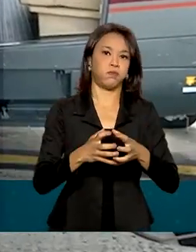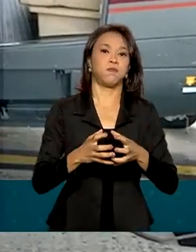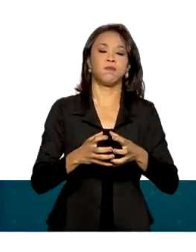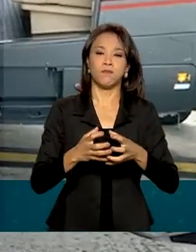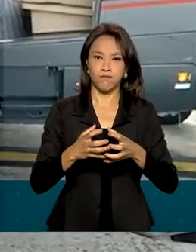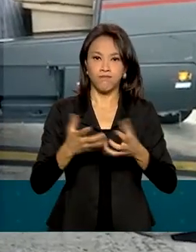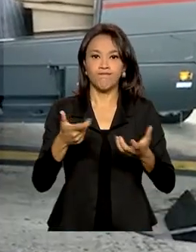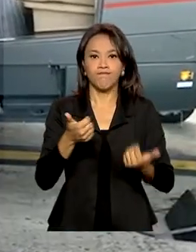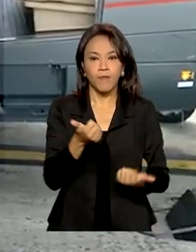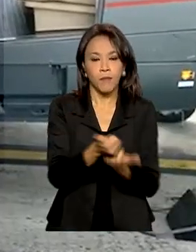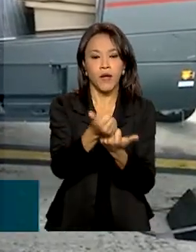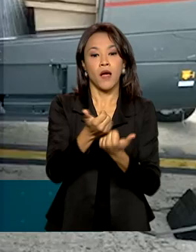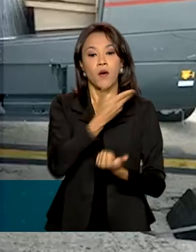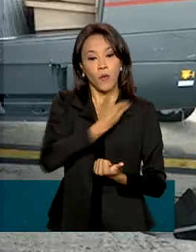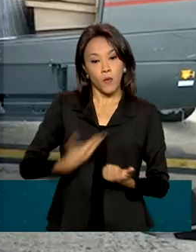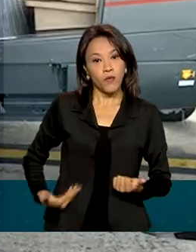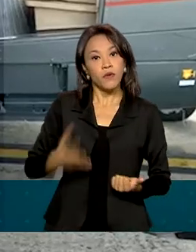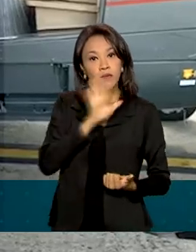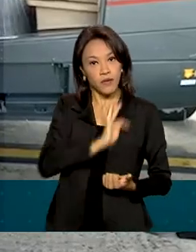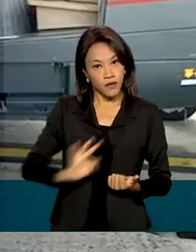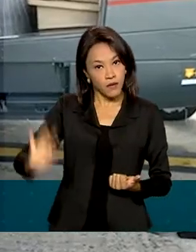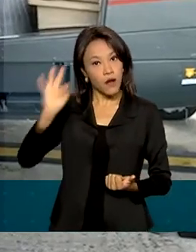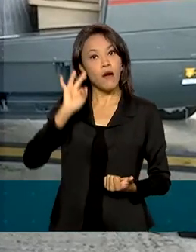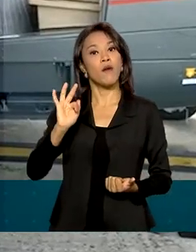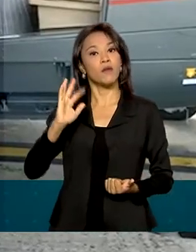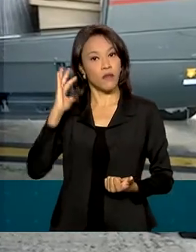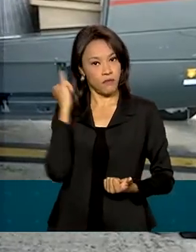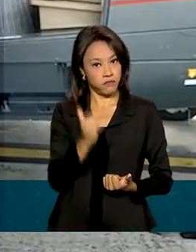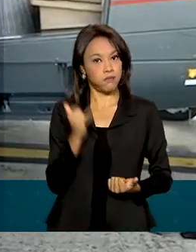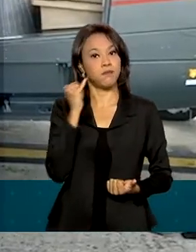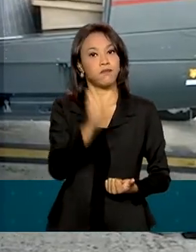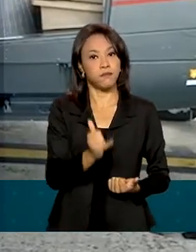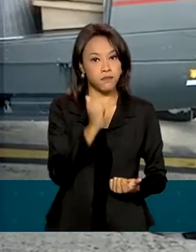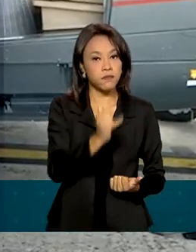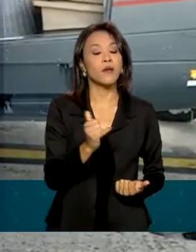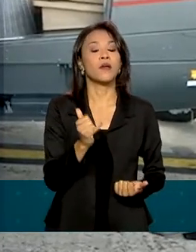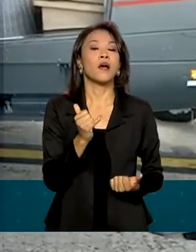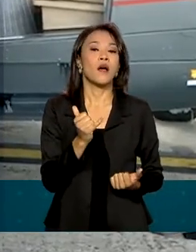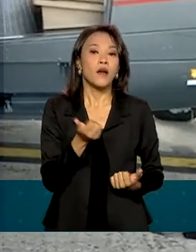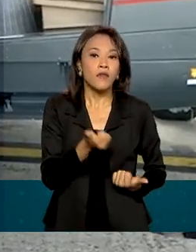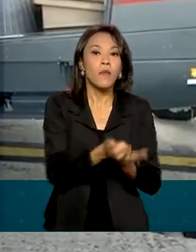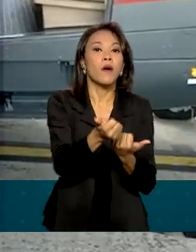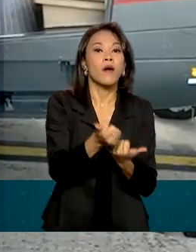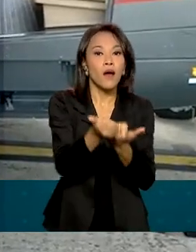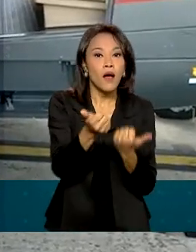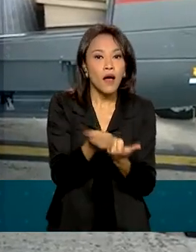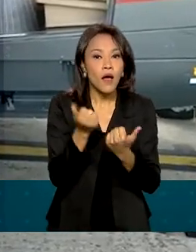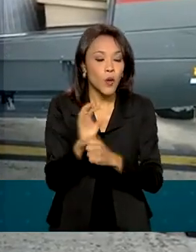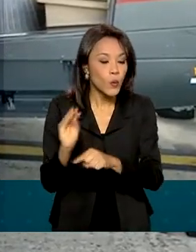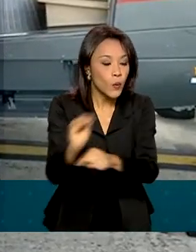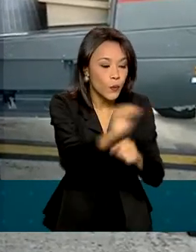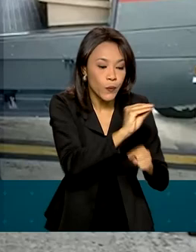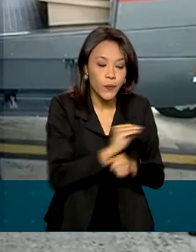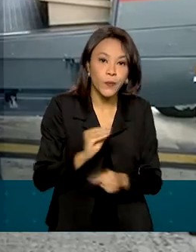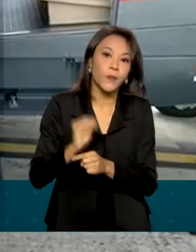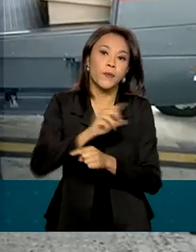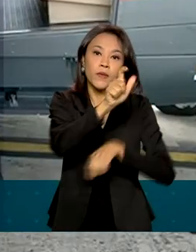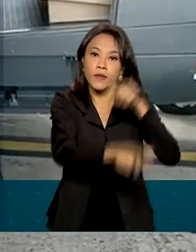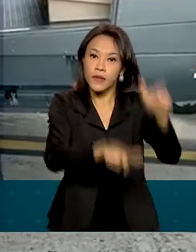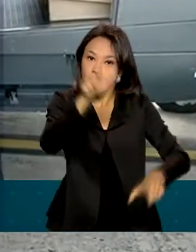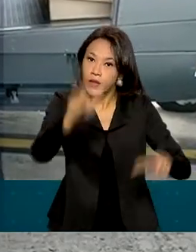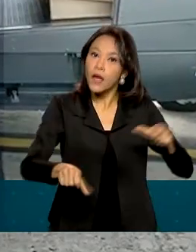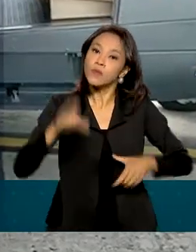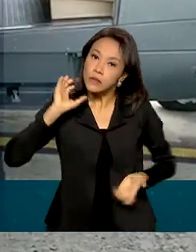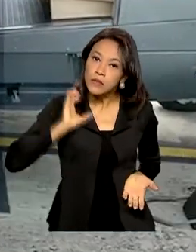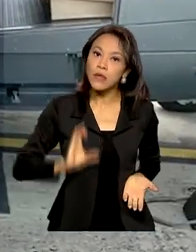que pede socorro. O governo federal está reforçando as medidas para que nós possamos sim fazer o acolhimento das pessoas, cuidar do cidadão.